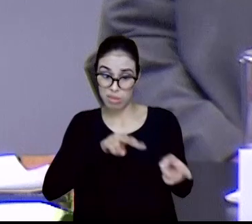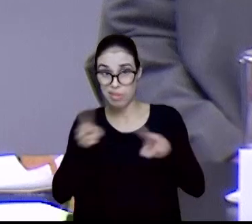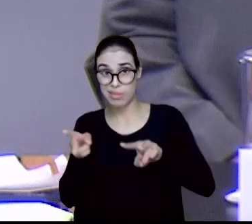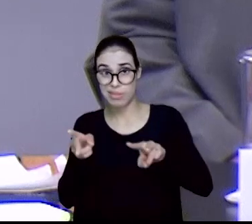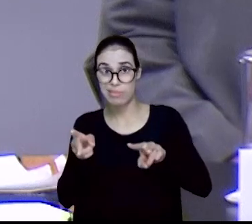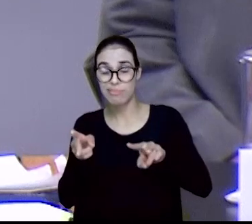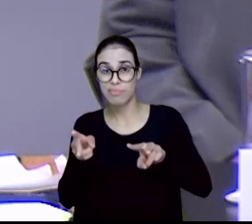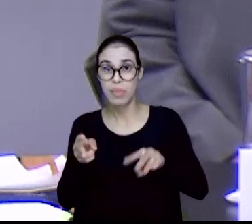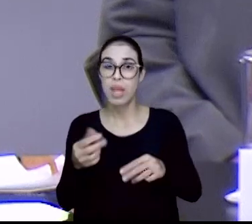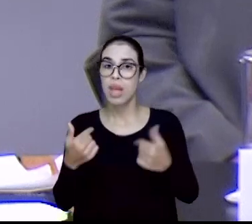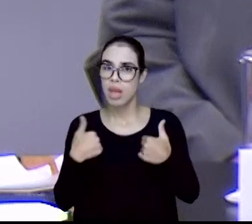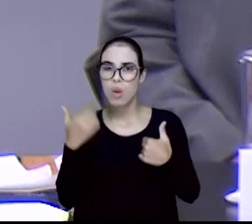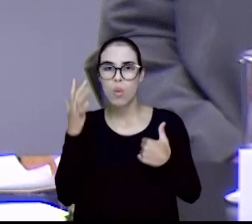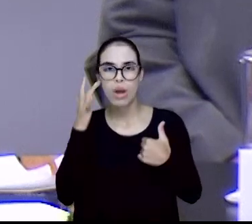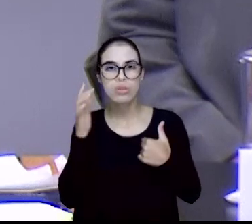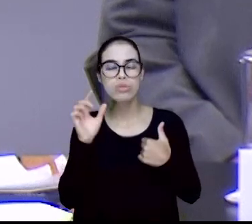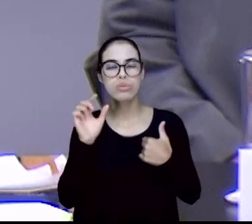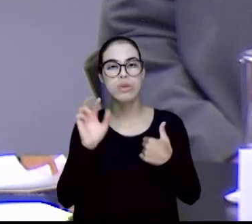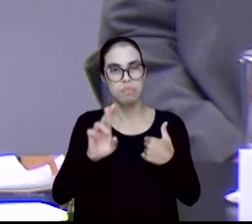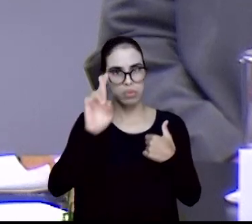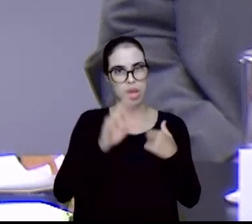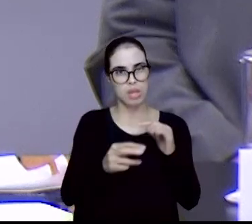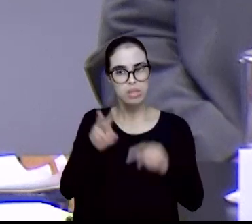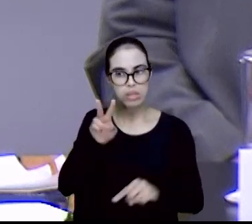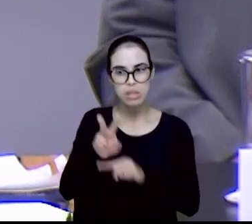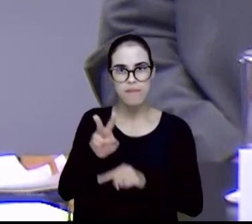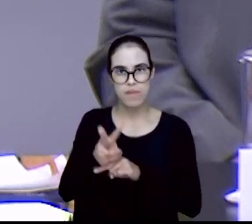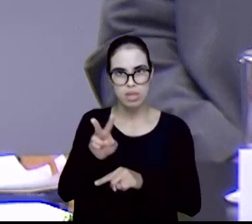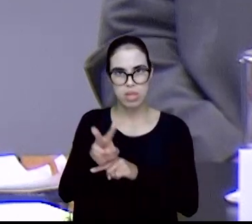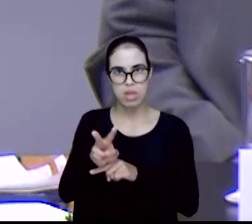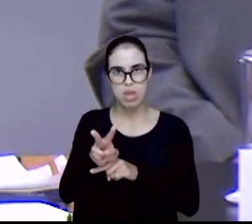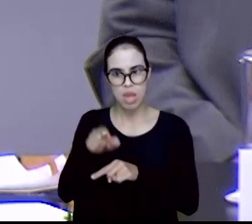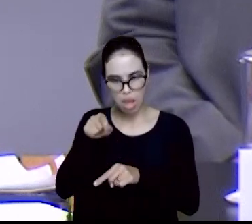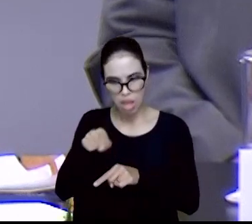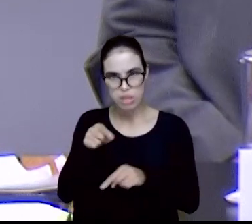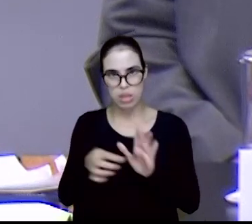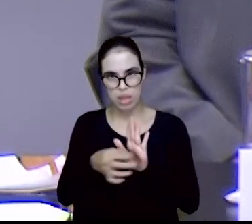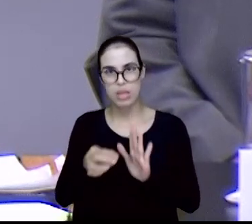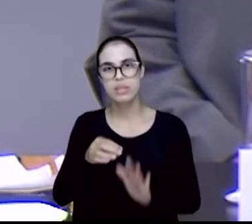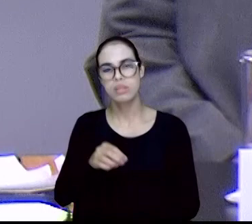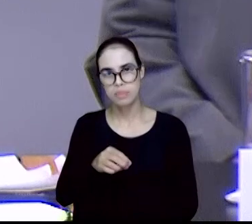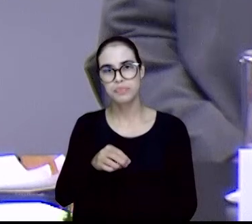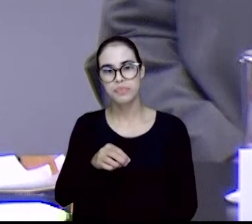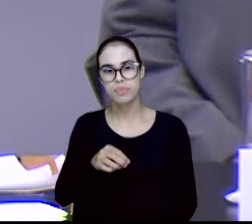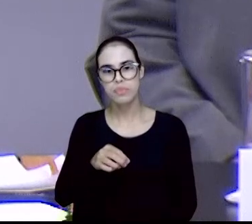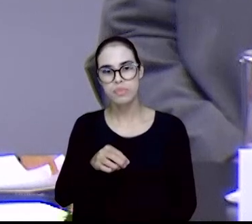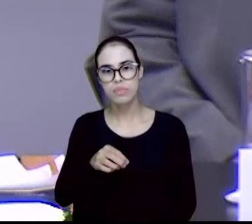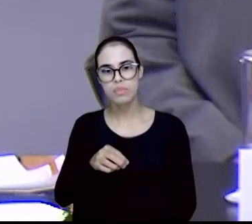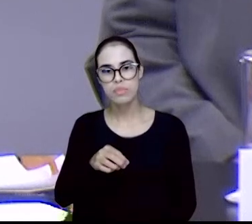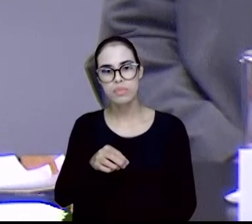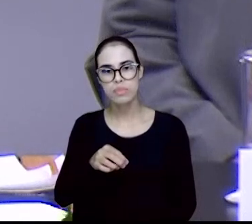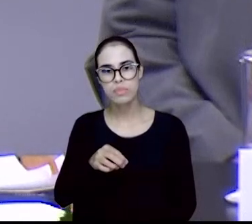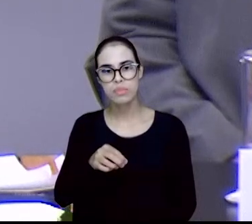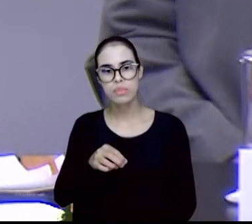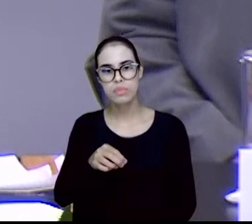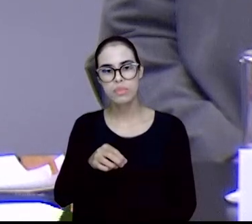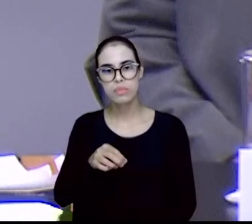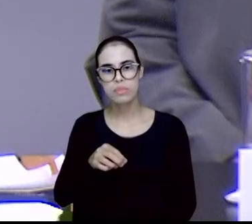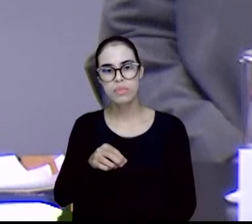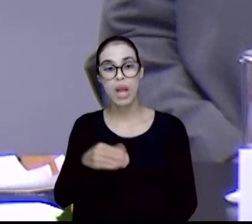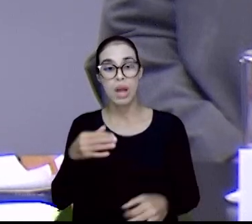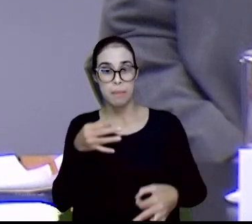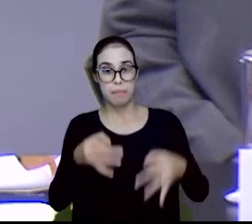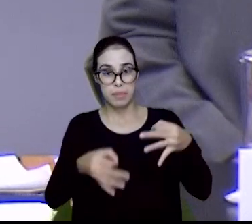defendido essa tese já há mais tempo é o ministro Gilmar Mendes, que toda decisão do plenário do Supremo Tribunal